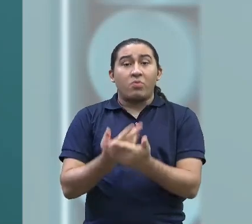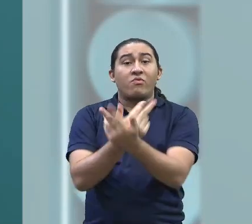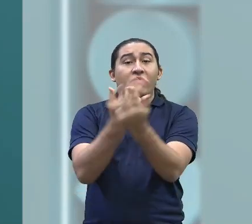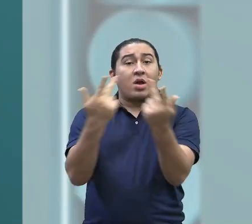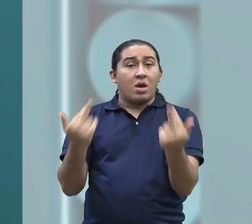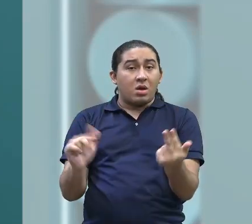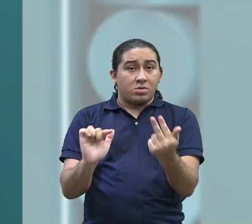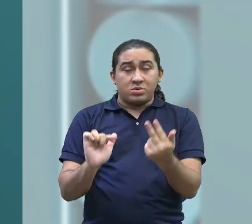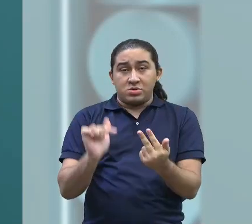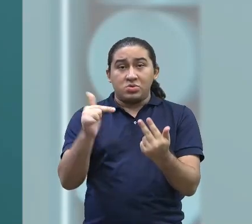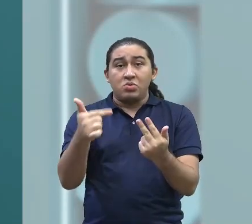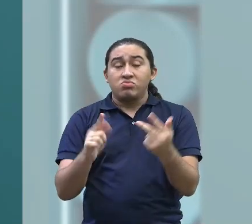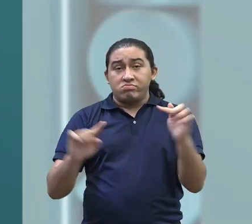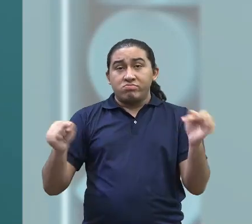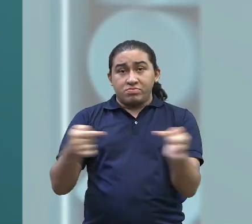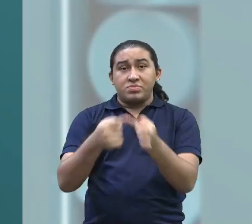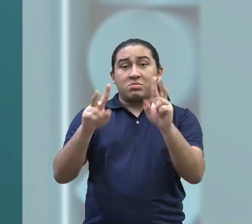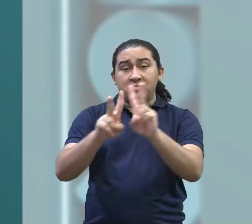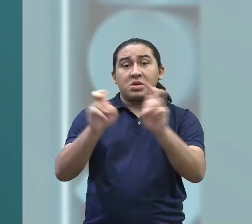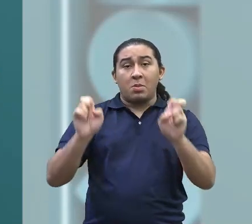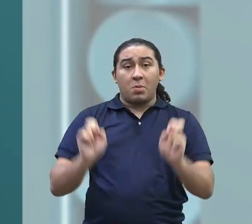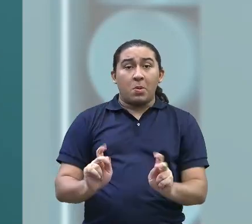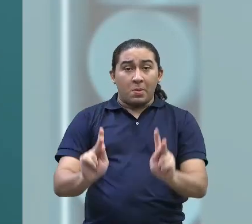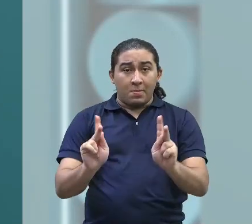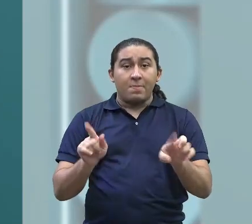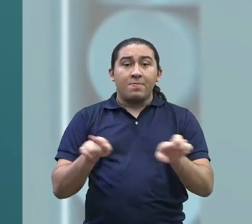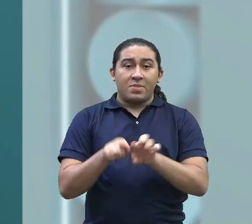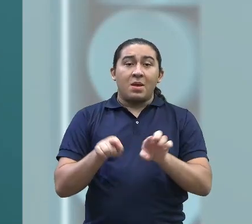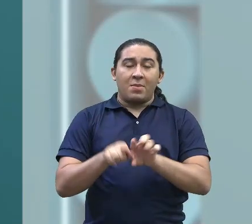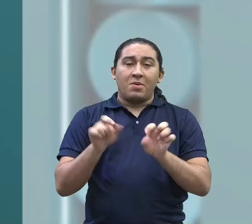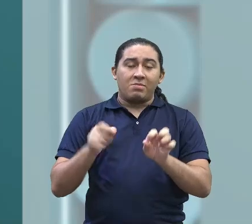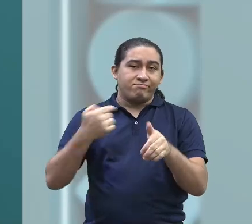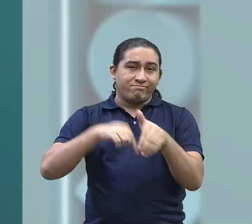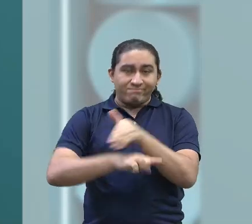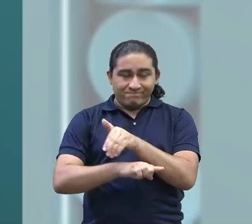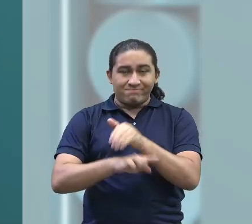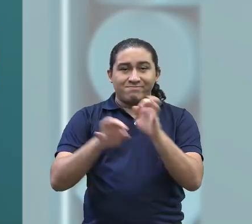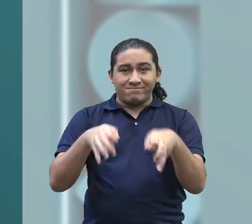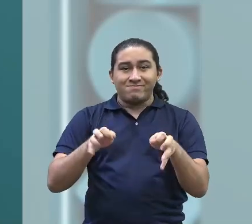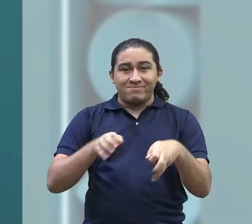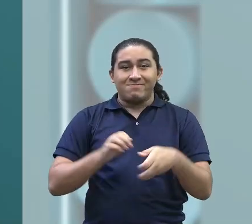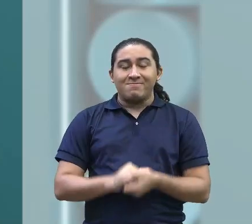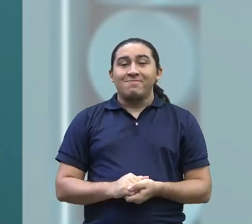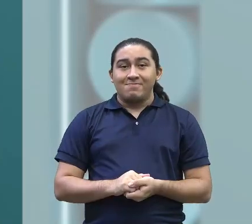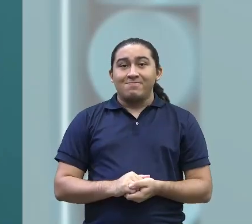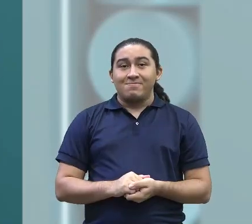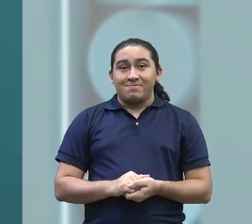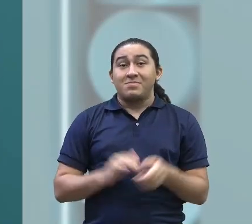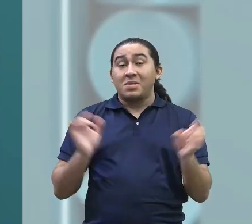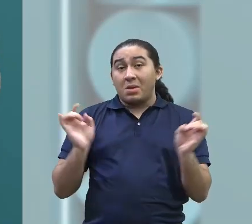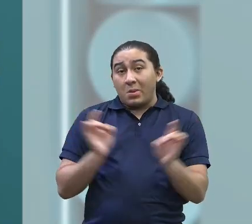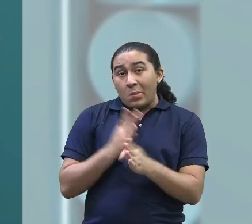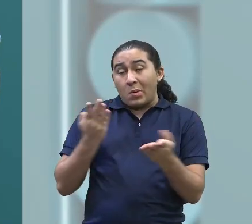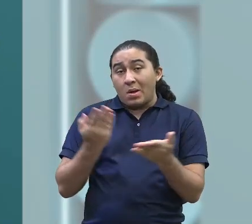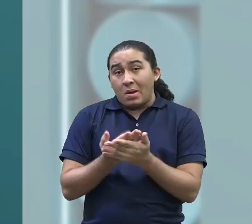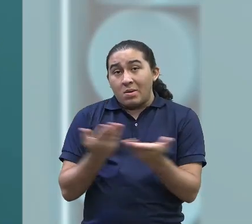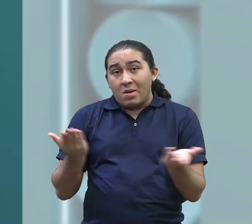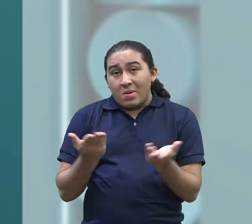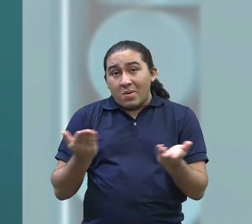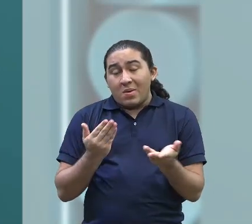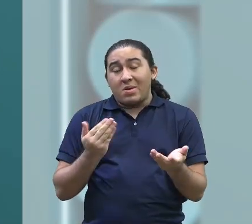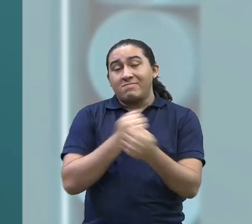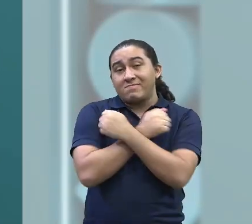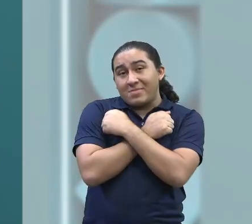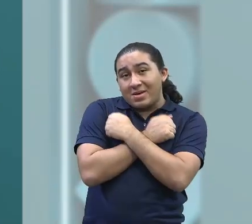estudando mais sobre esse assunto e também se aprofundando. Eu fico por aqui, deixo um